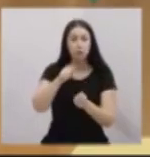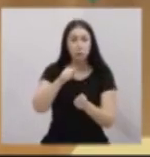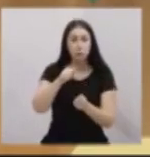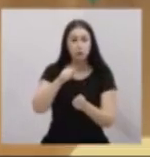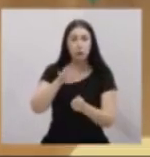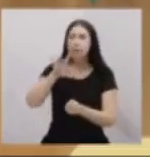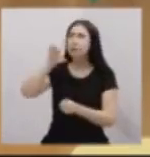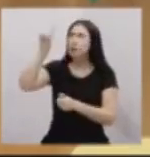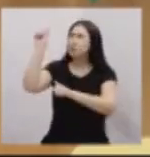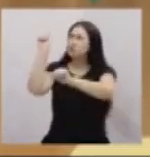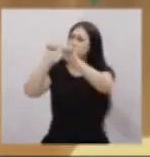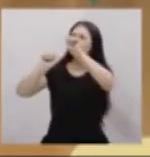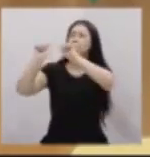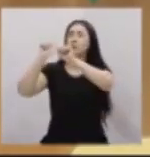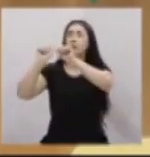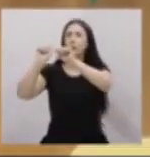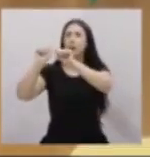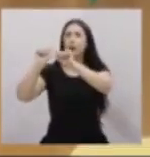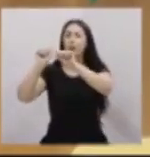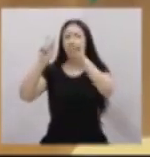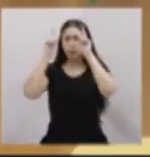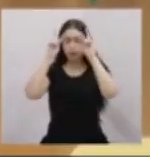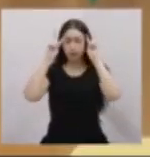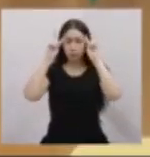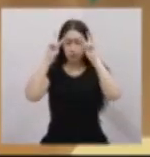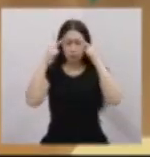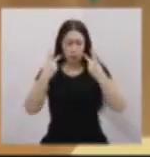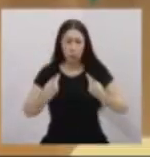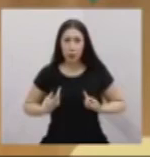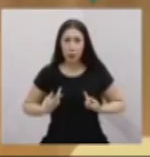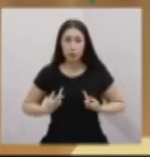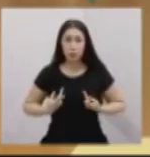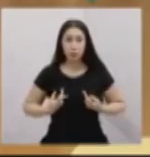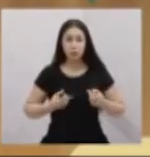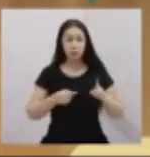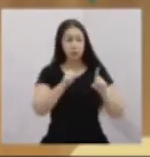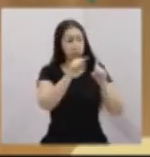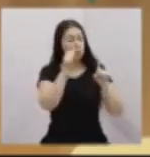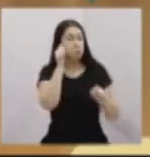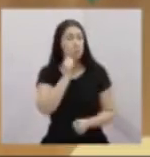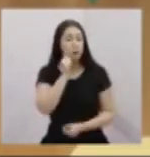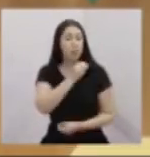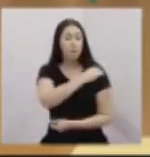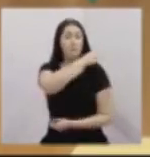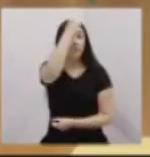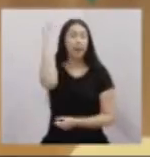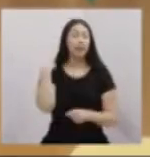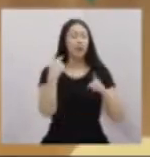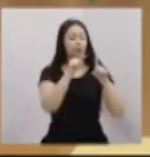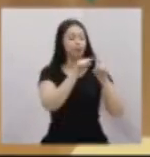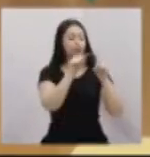incorpora, ele entra em uma mulher chamada Maria, e ela,